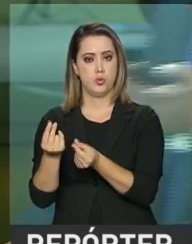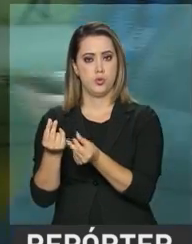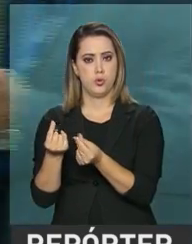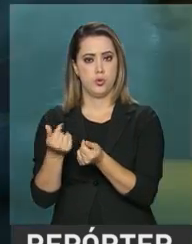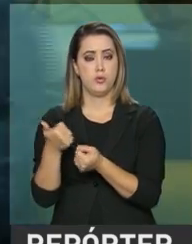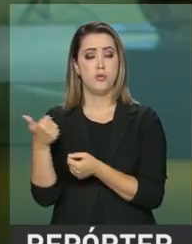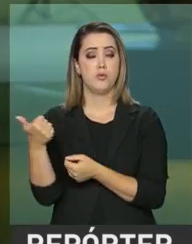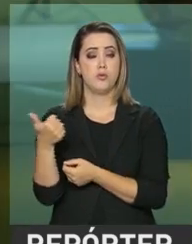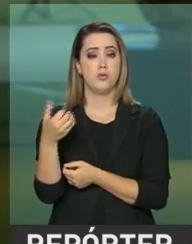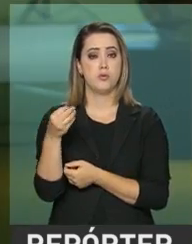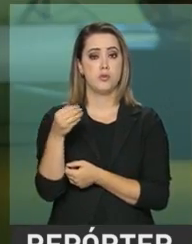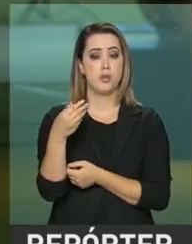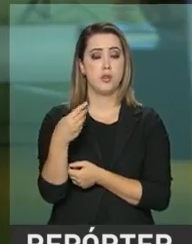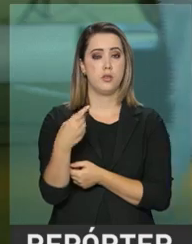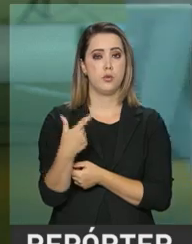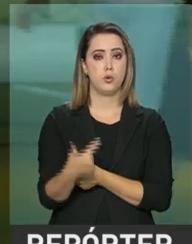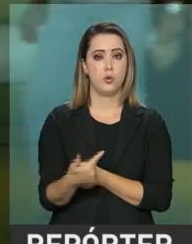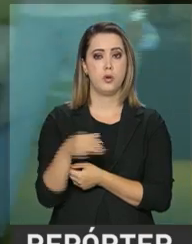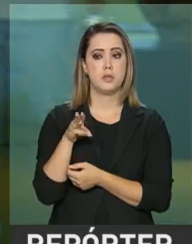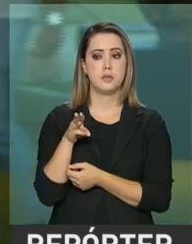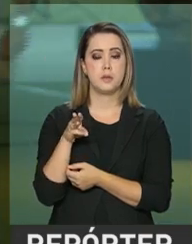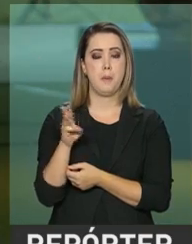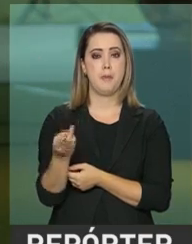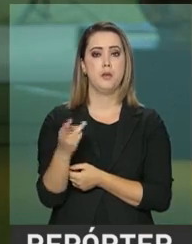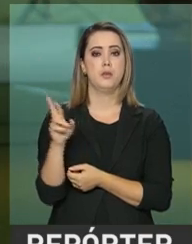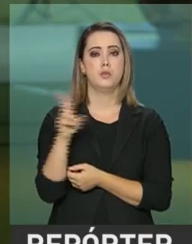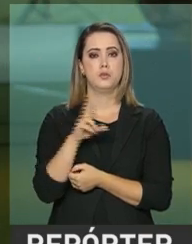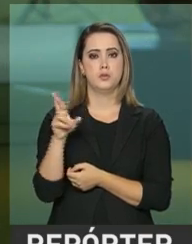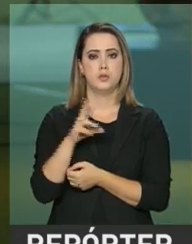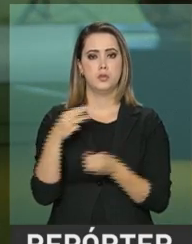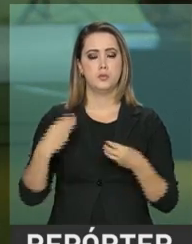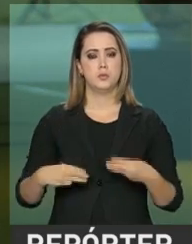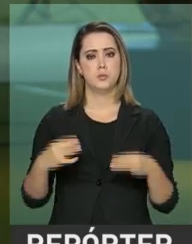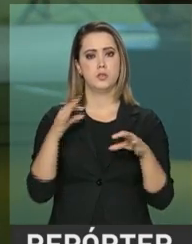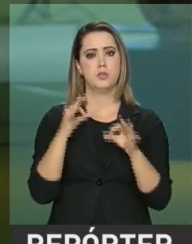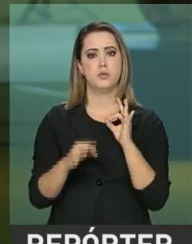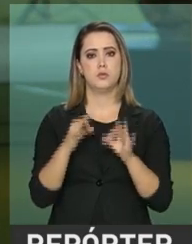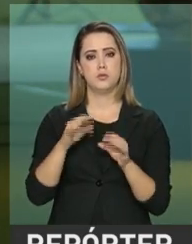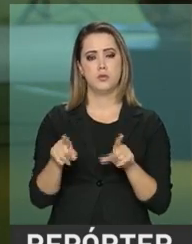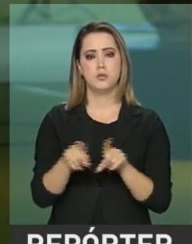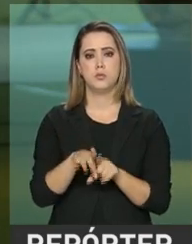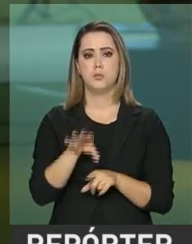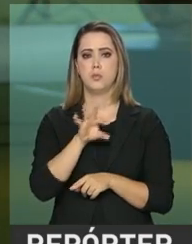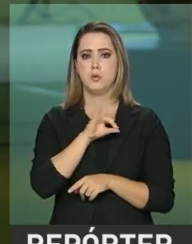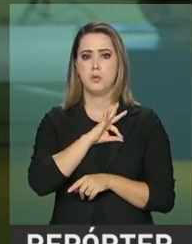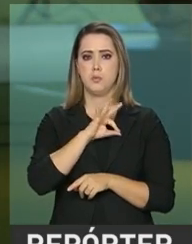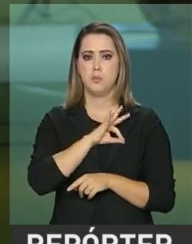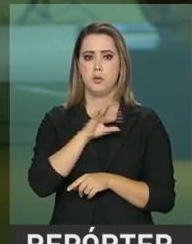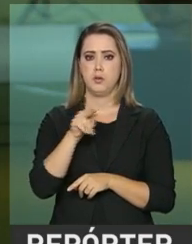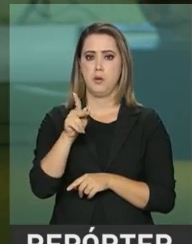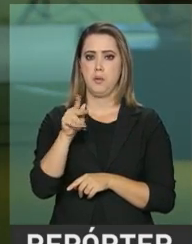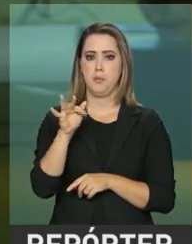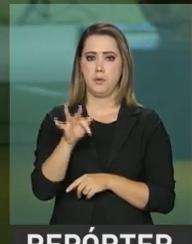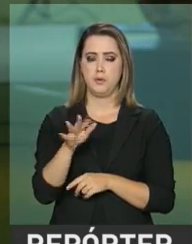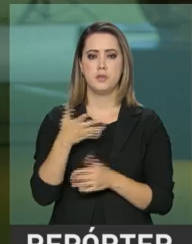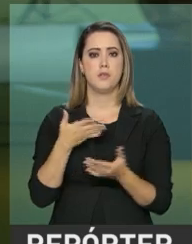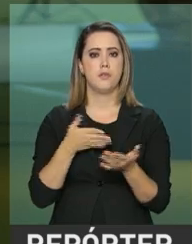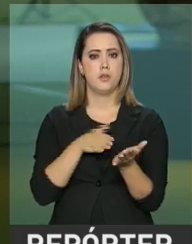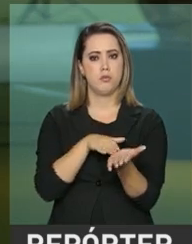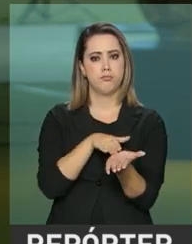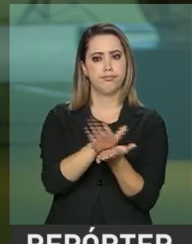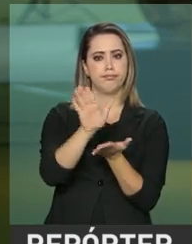de 102 milhões de reais para o Ministério da Justiça e a Polícia Federal normalizarem a emissão